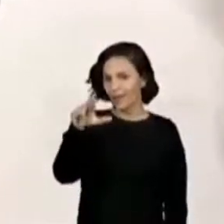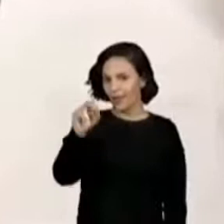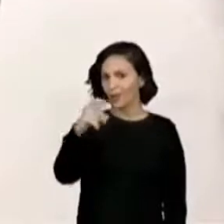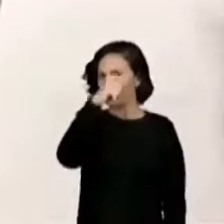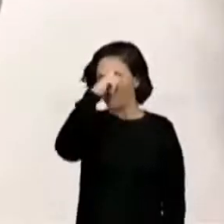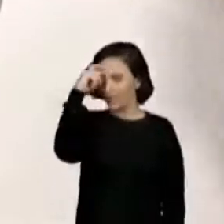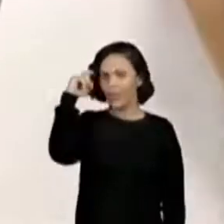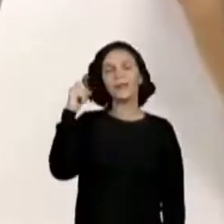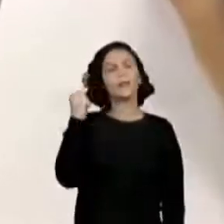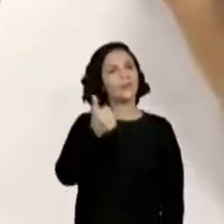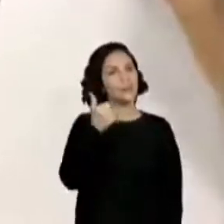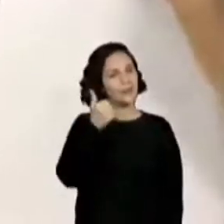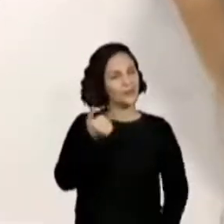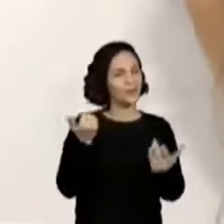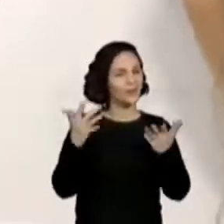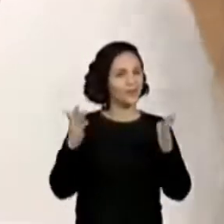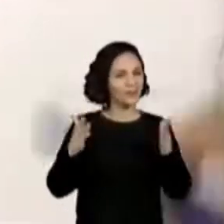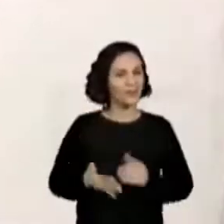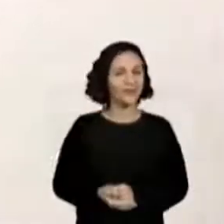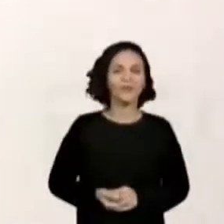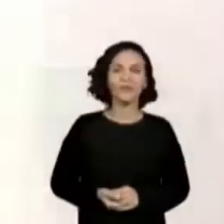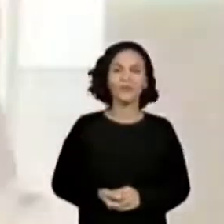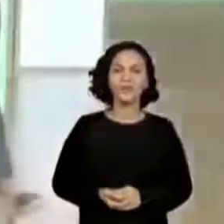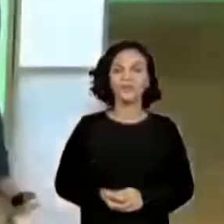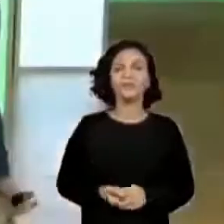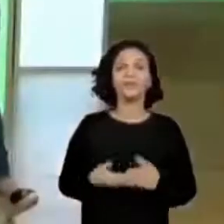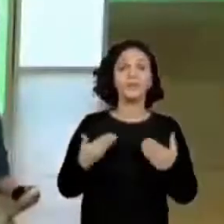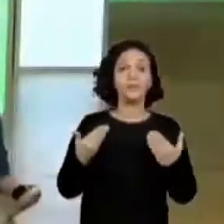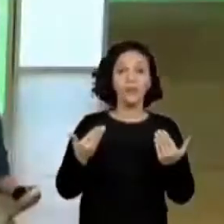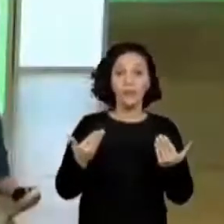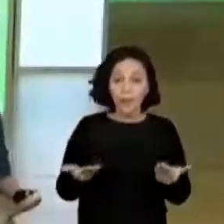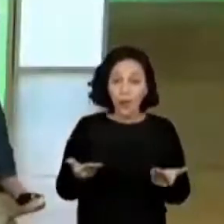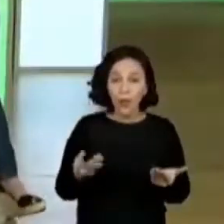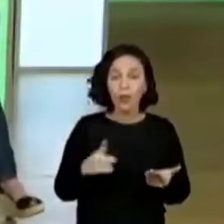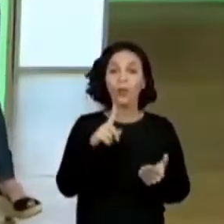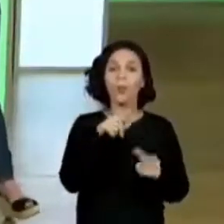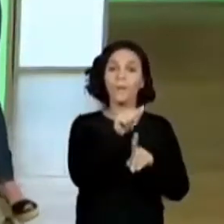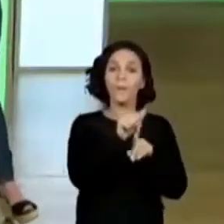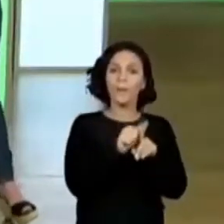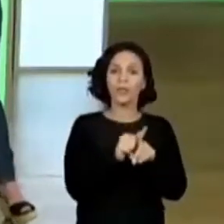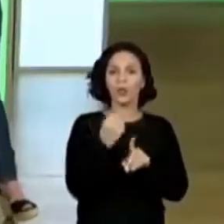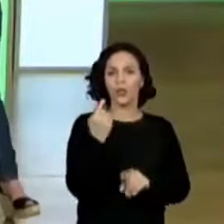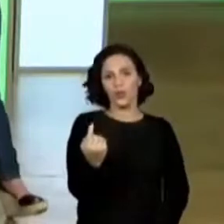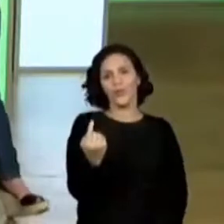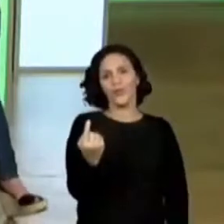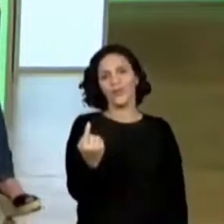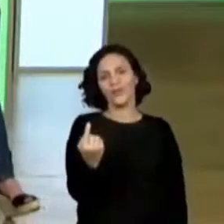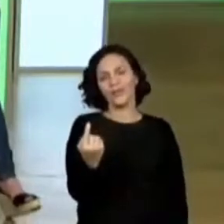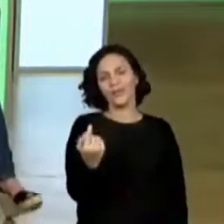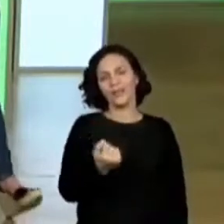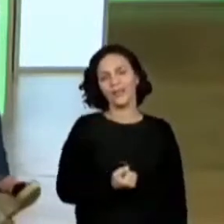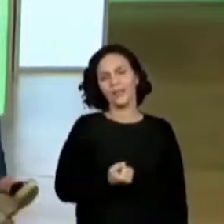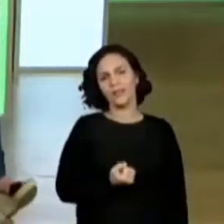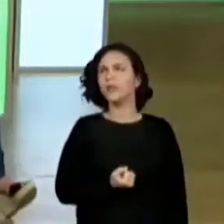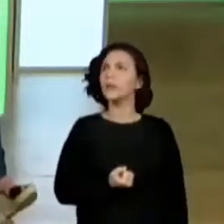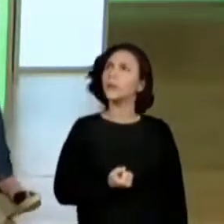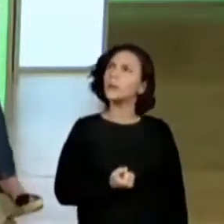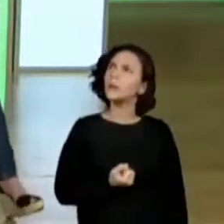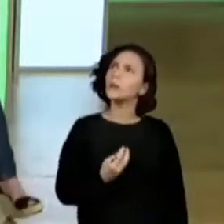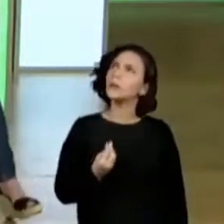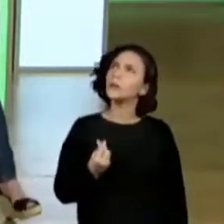Paula. Perfeito. Então, a gente tem janeiro, é o mês 1. E aí, como que a gente